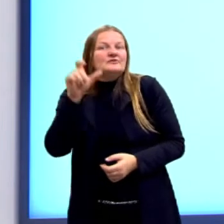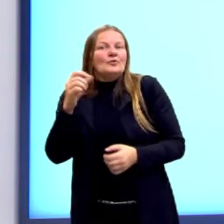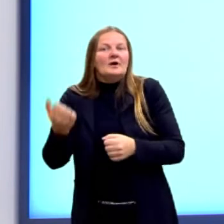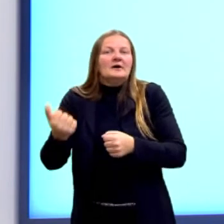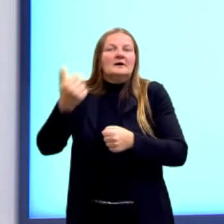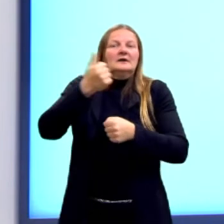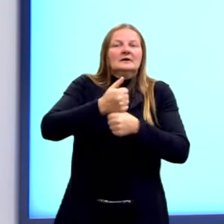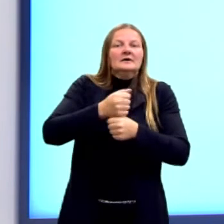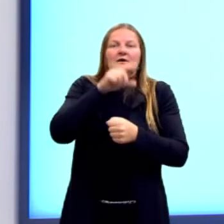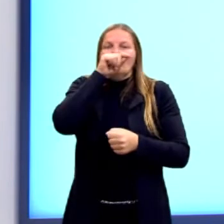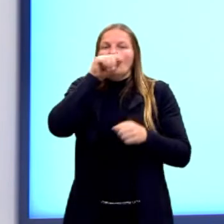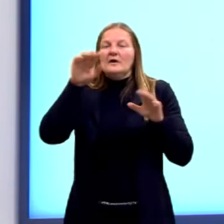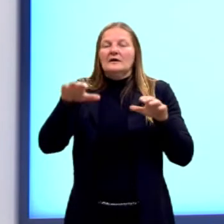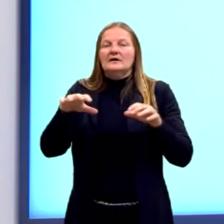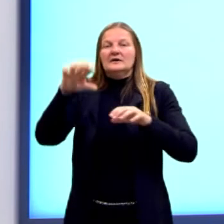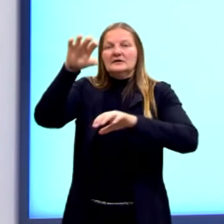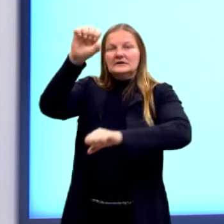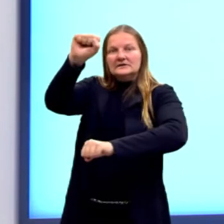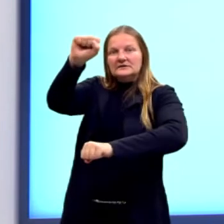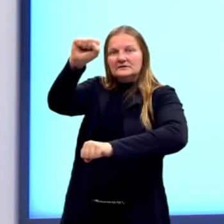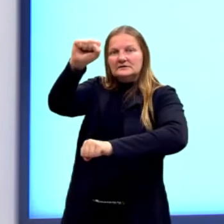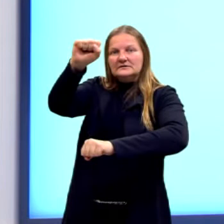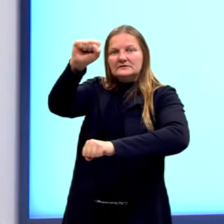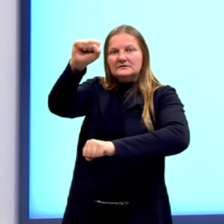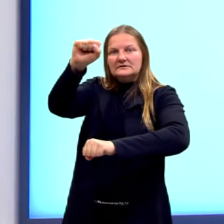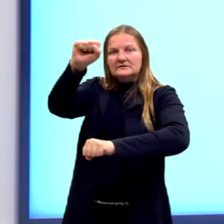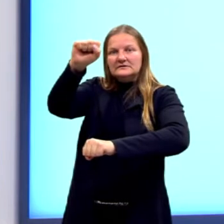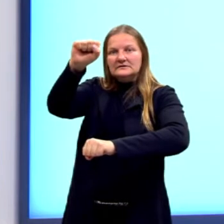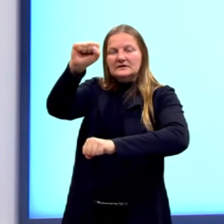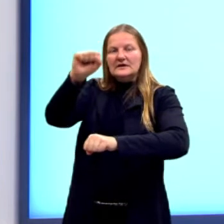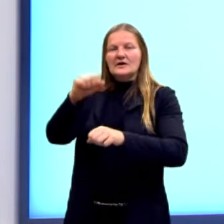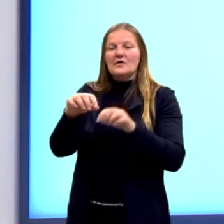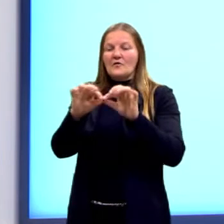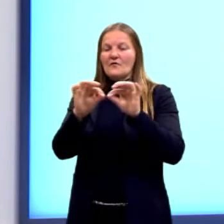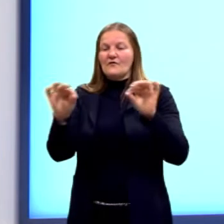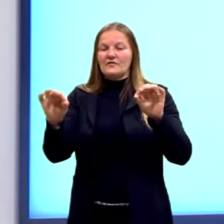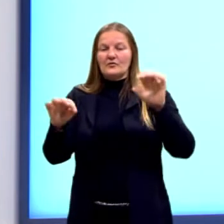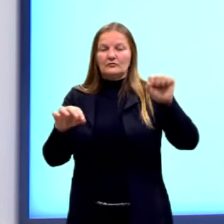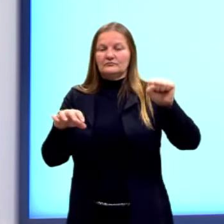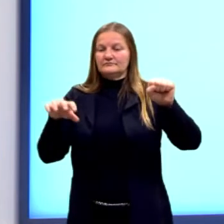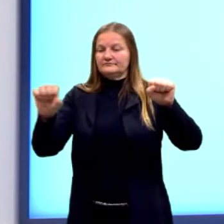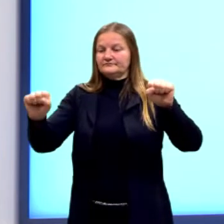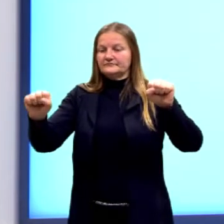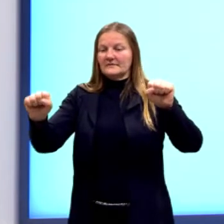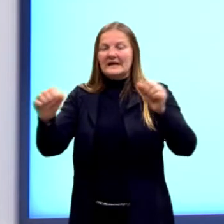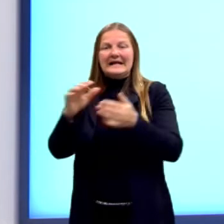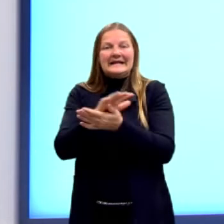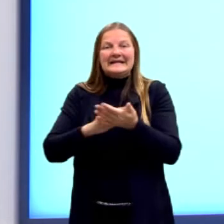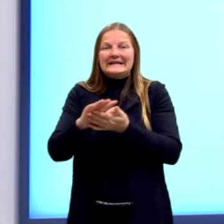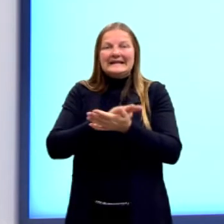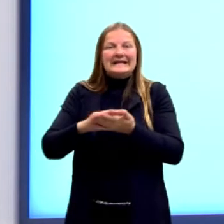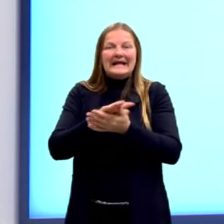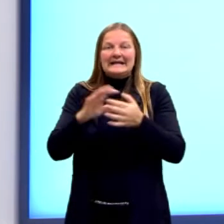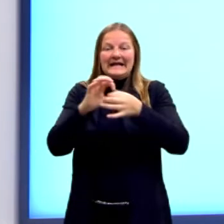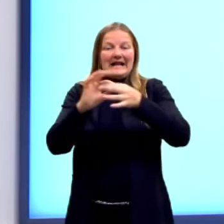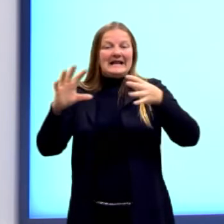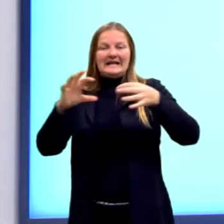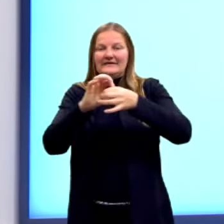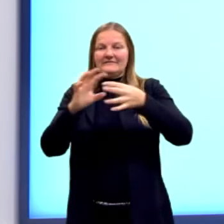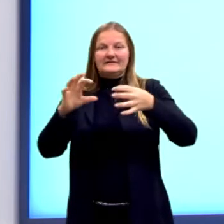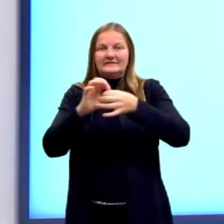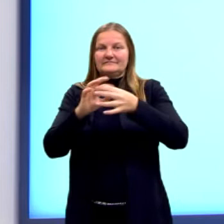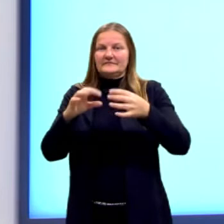do pássaro segurando em dois pontos do mesmo fio sem tocar em nenhum outro objeto